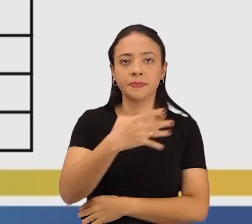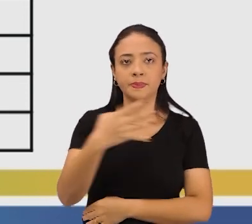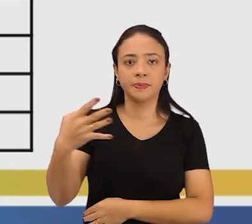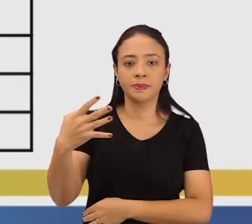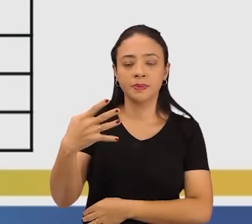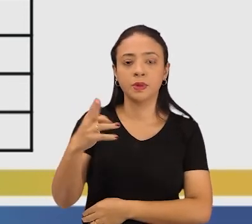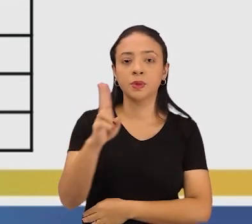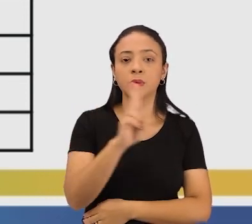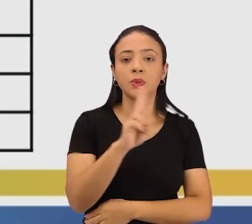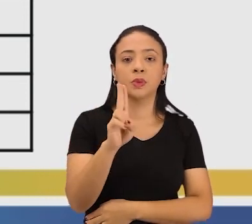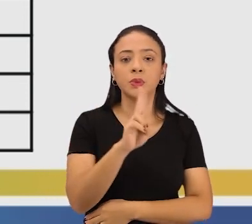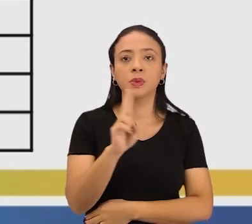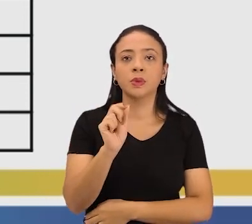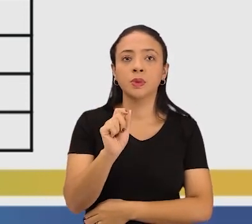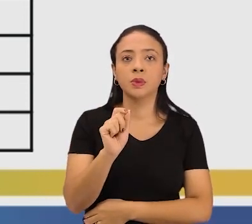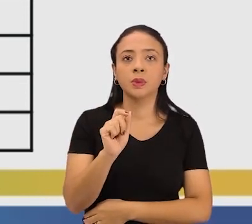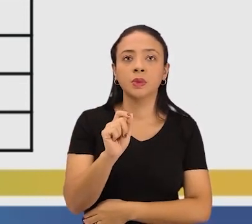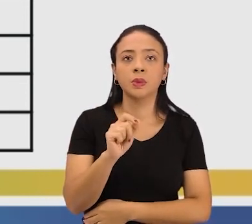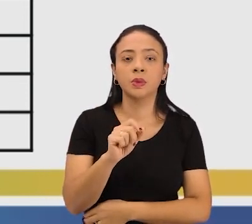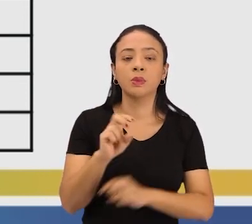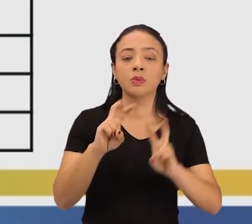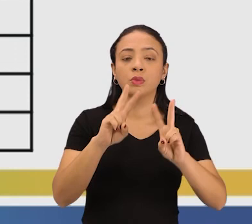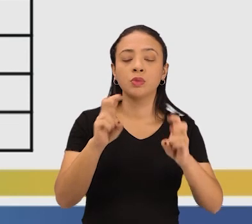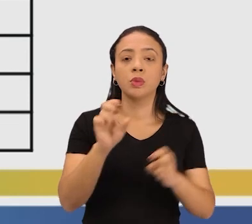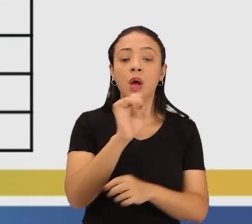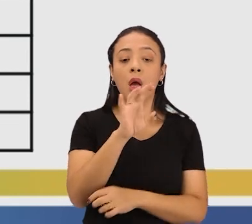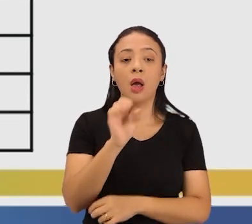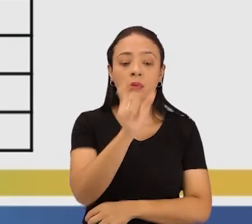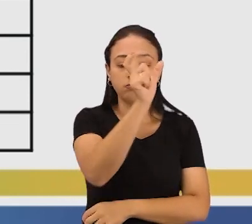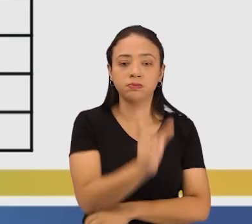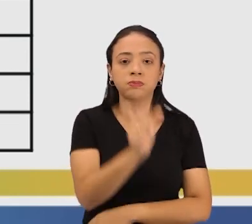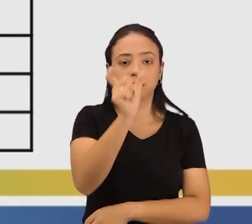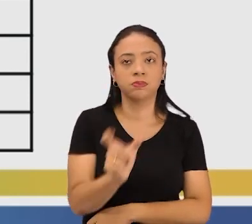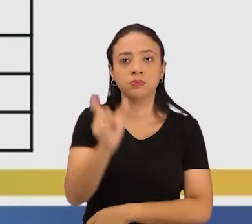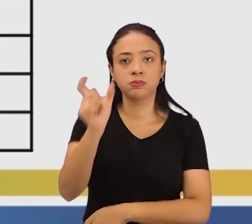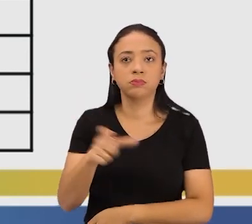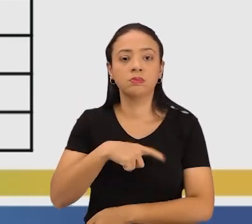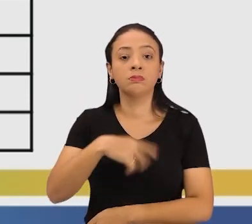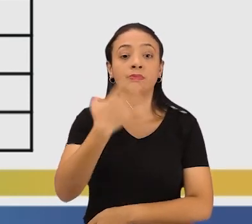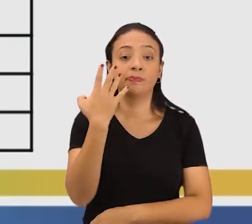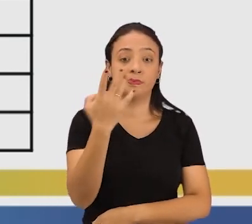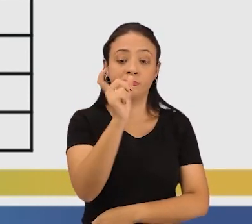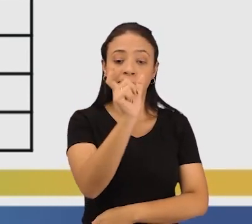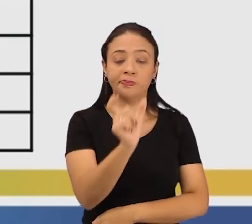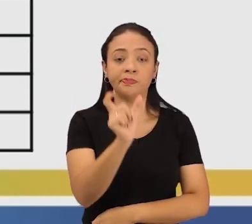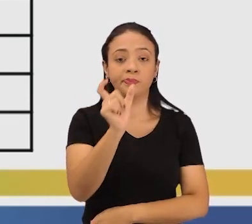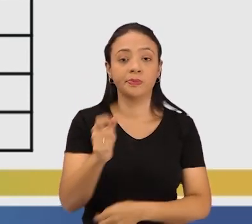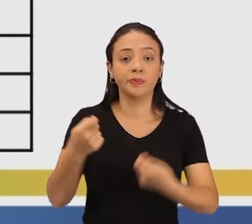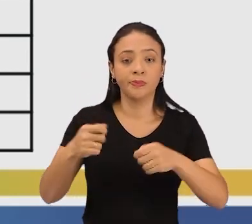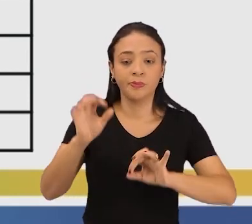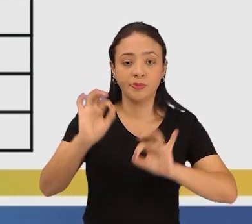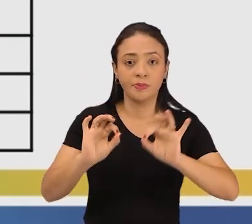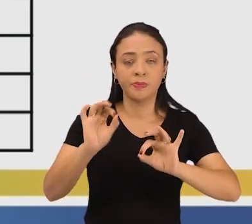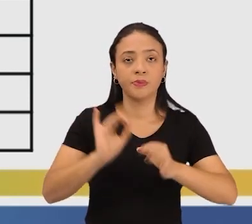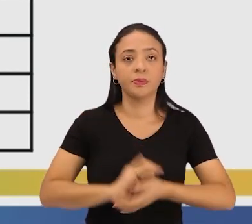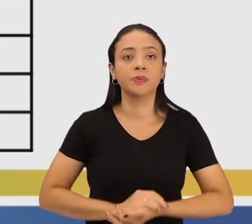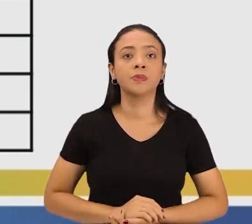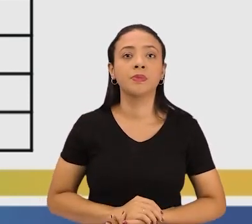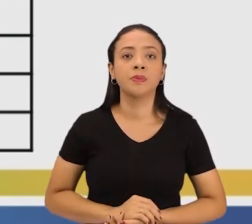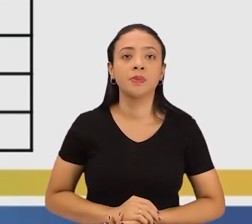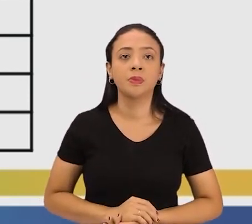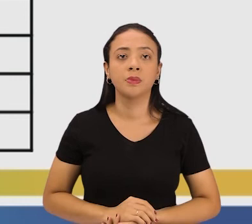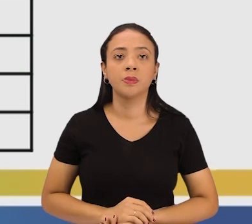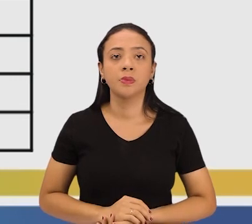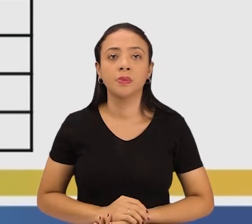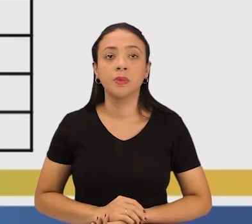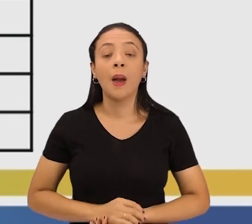tabela usando os seguintes títulos para cada uma das colunas. São 4 colunas aí que vocês vão precisar, uma tabela com 4